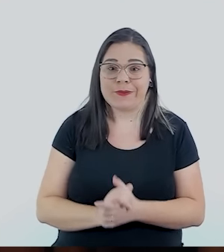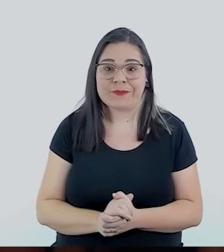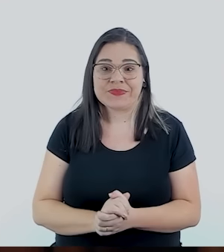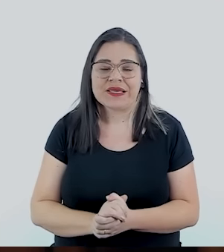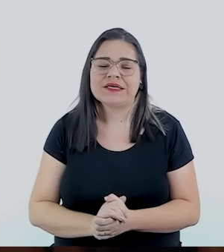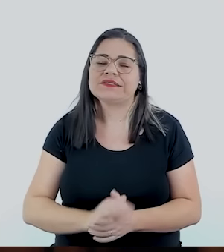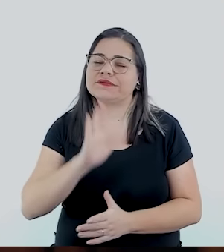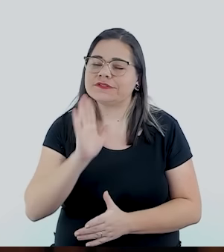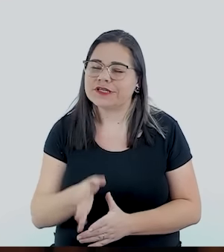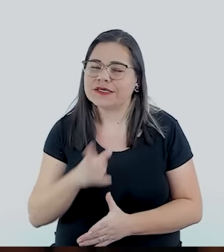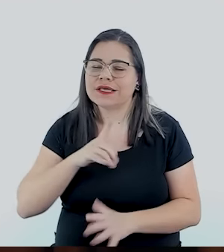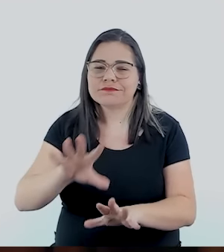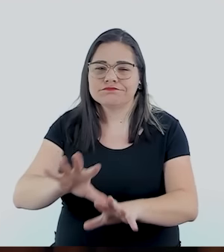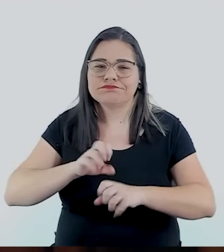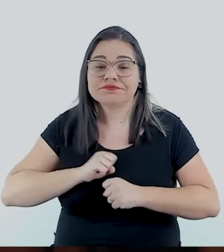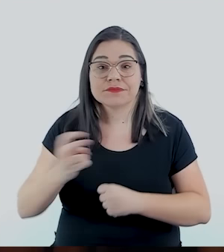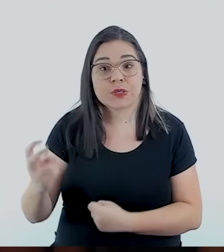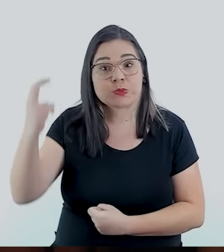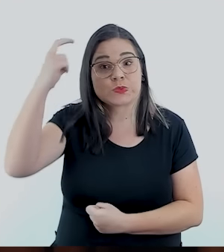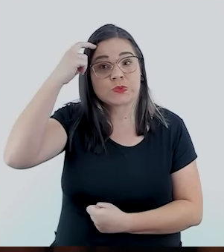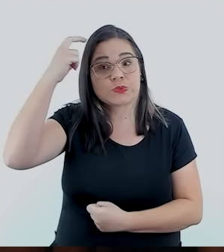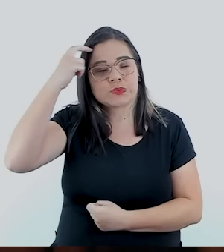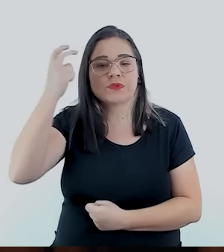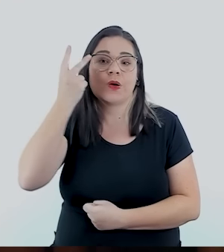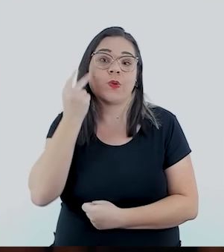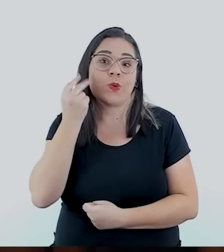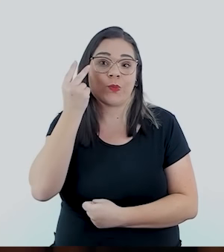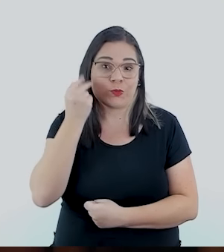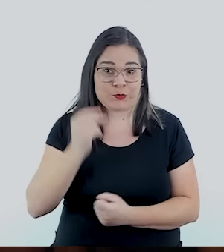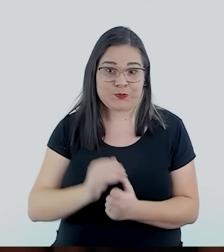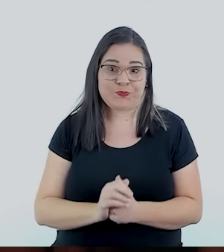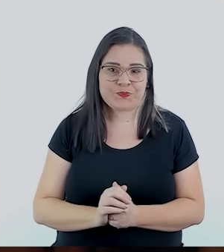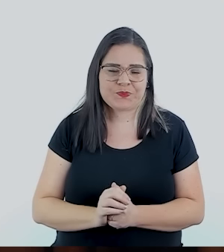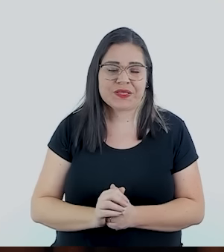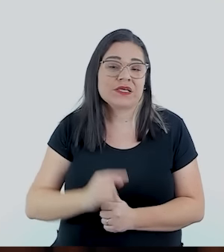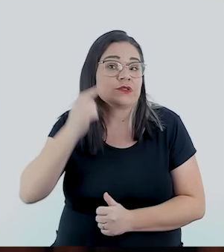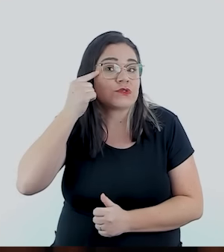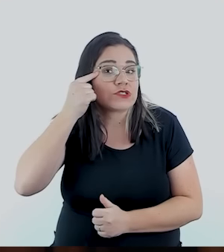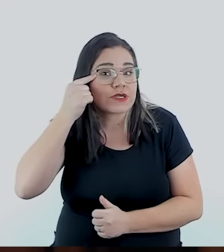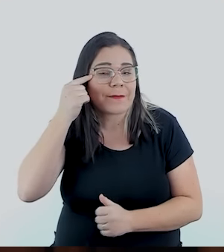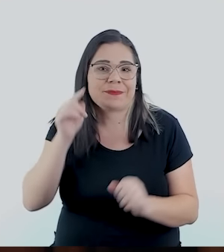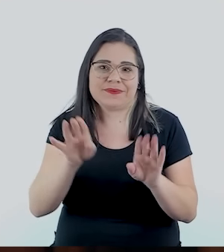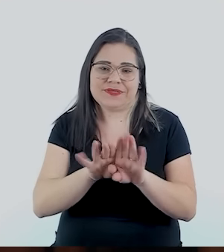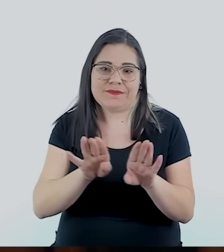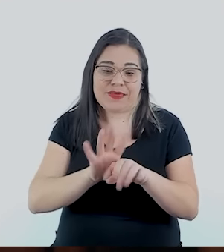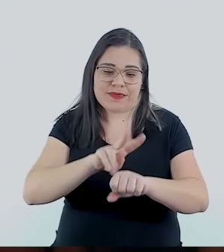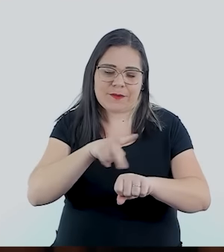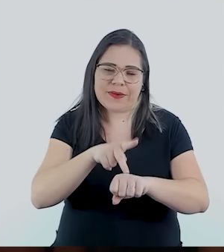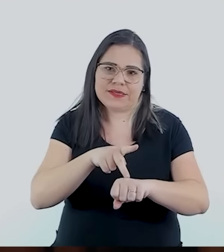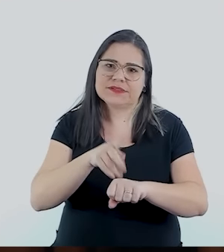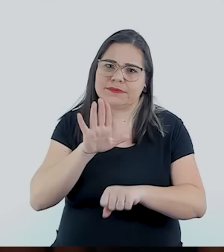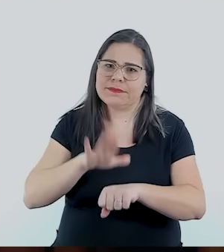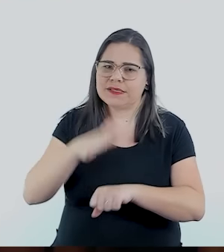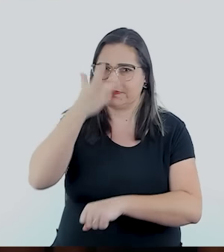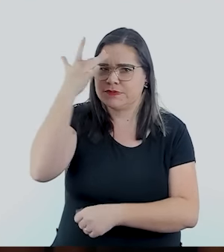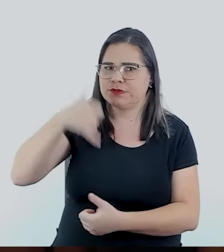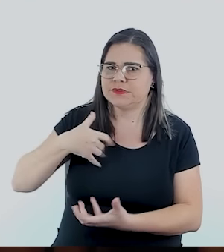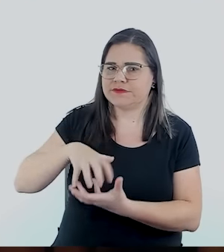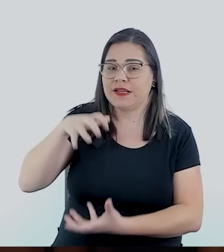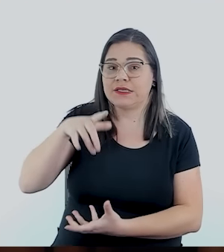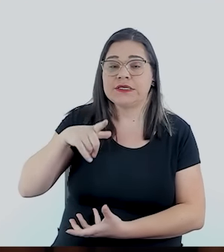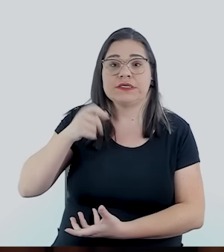já faz parte de uma cultura lá que que é muito comum e no Japão por exemplo né que é um país super envelhecido já existem políticas